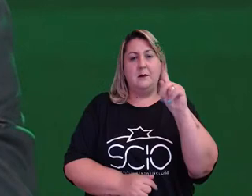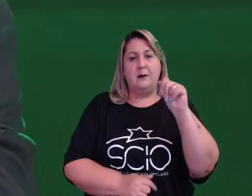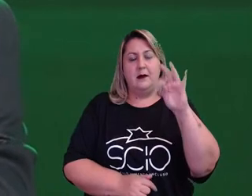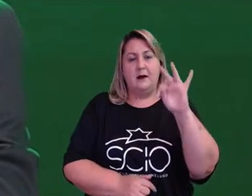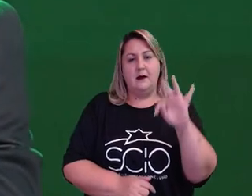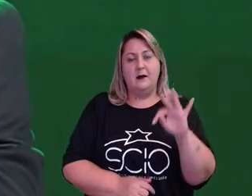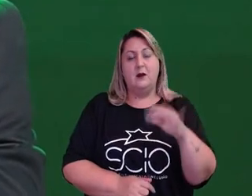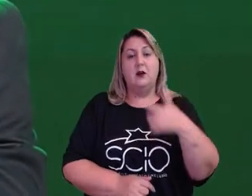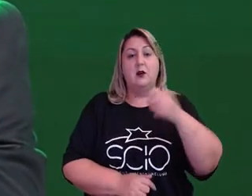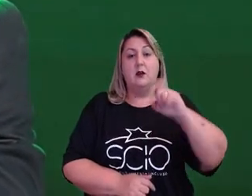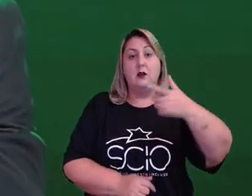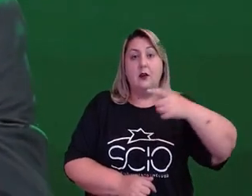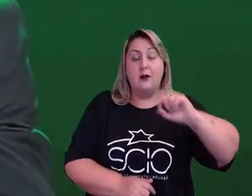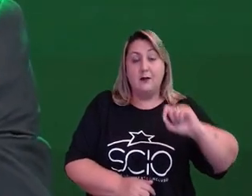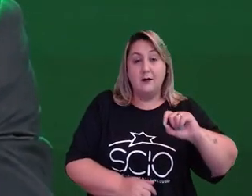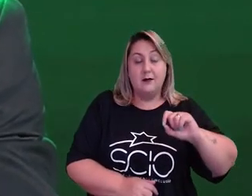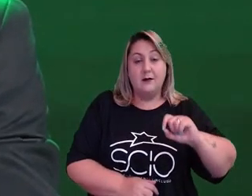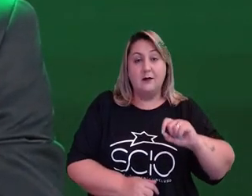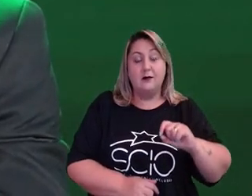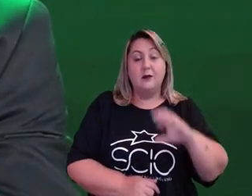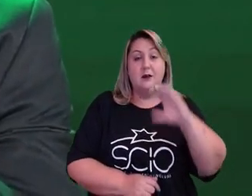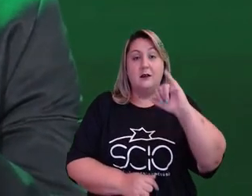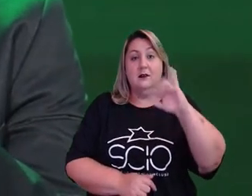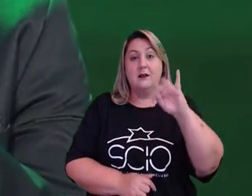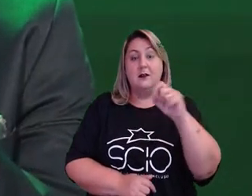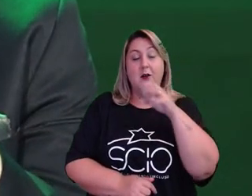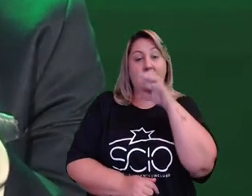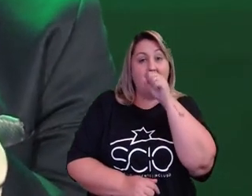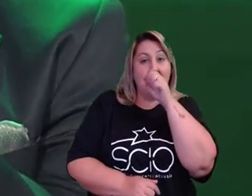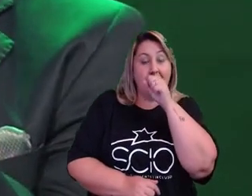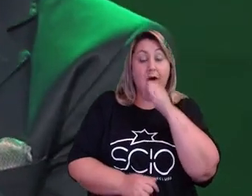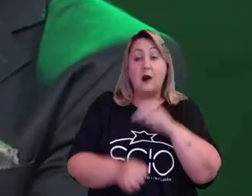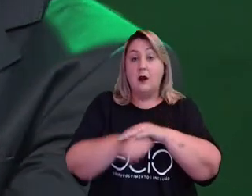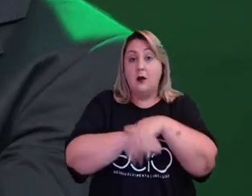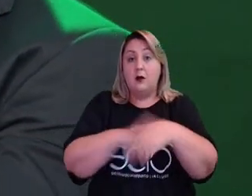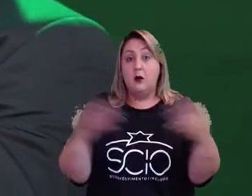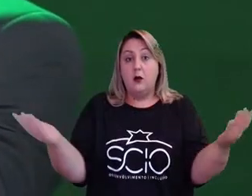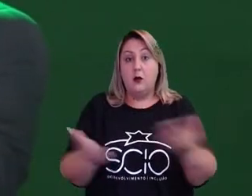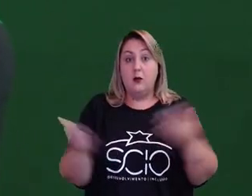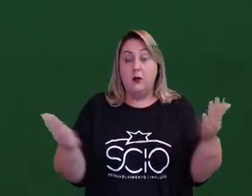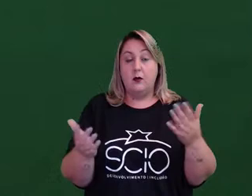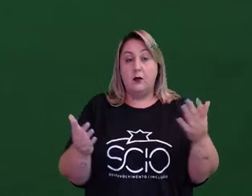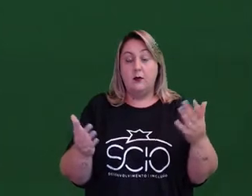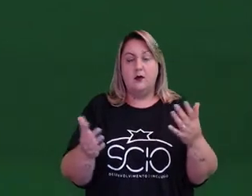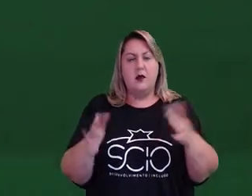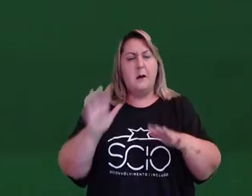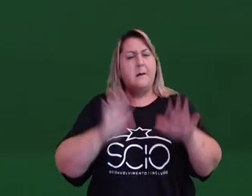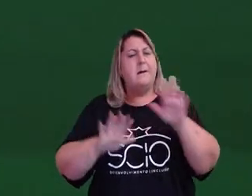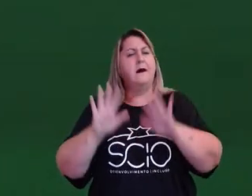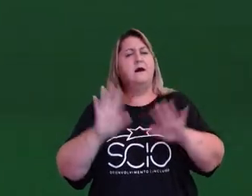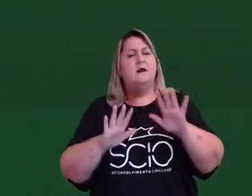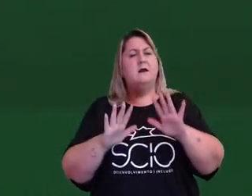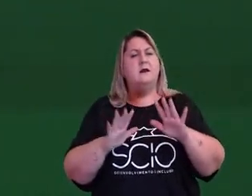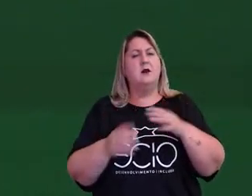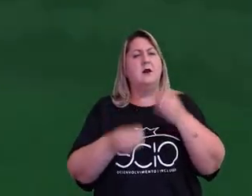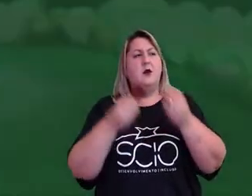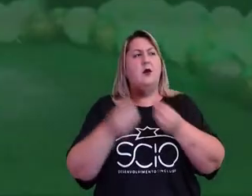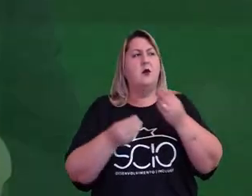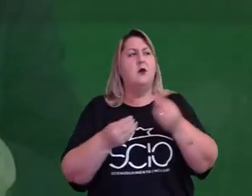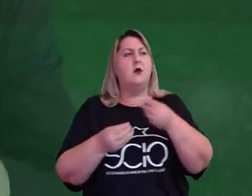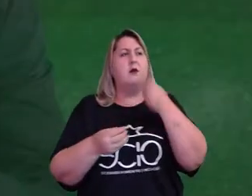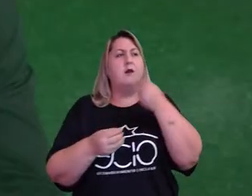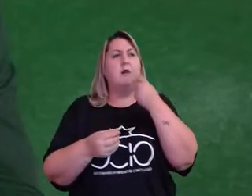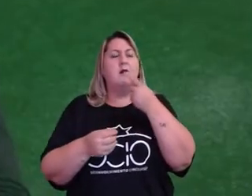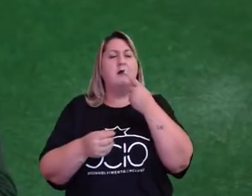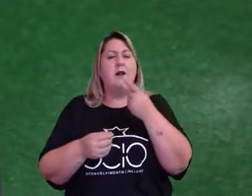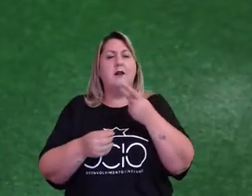CIPATER 2020 CitroSuco. E essa noite será mais ou menos assim, falando